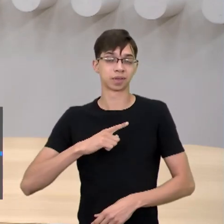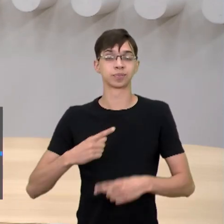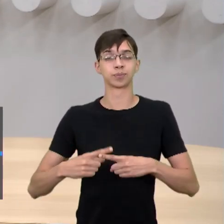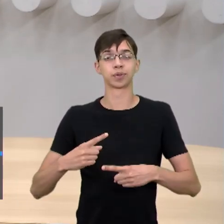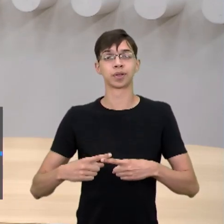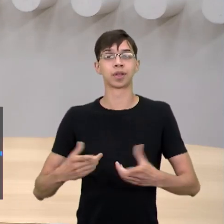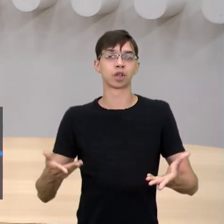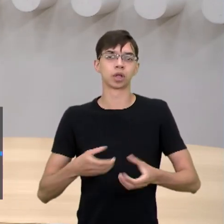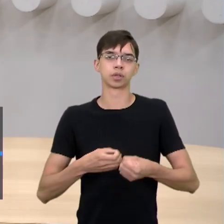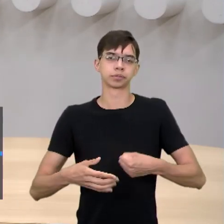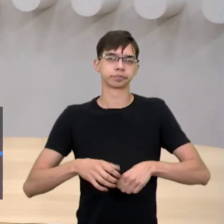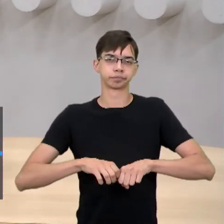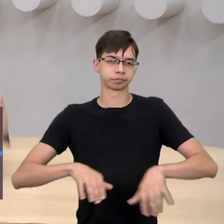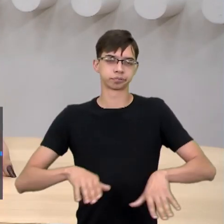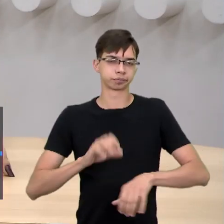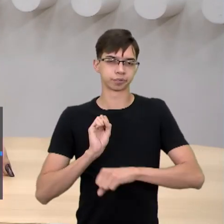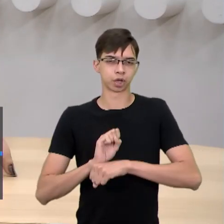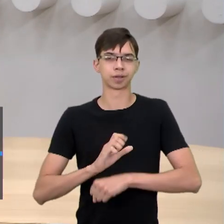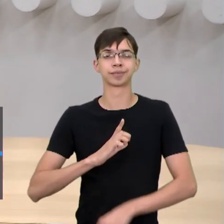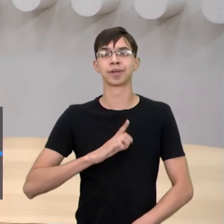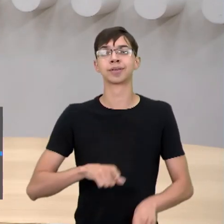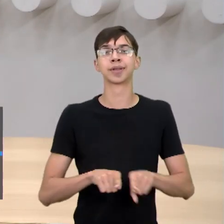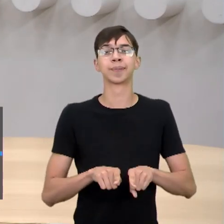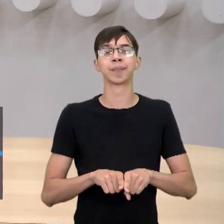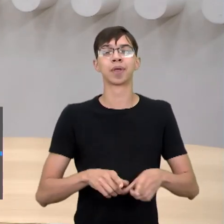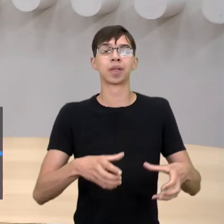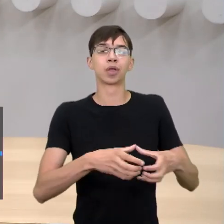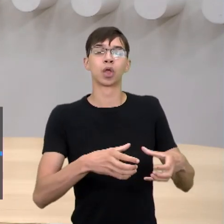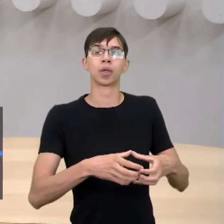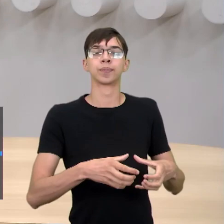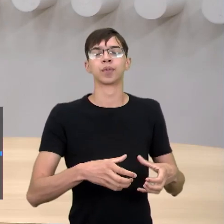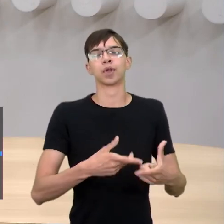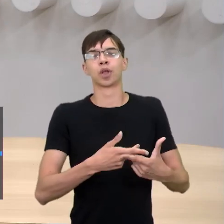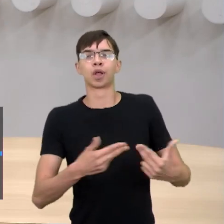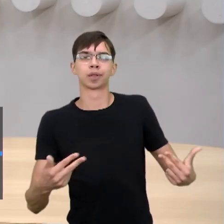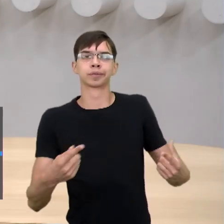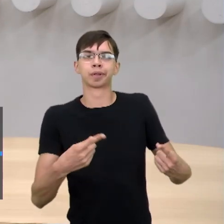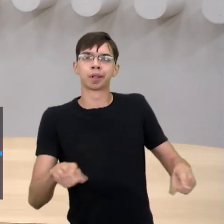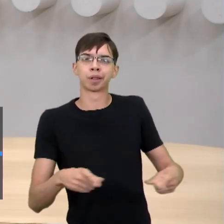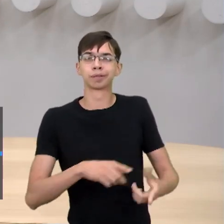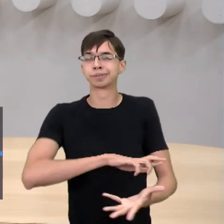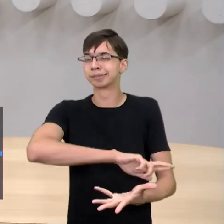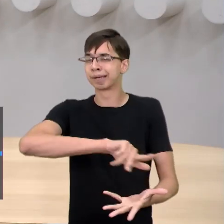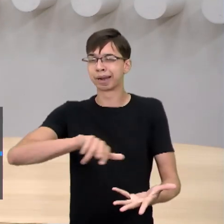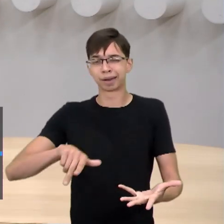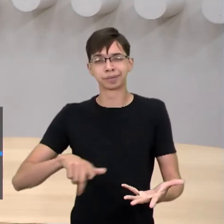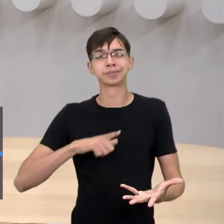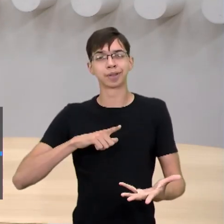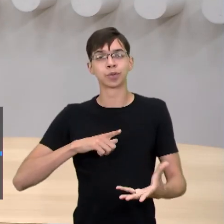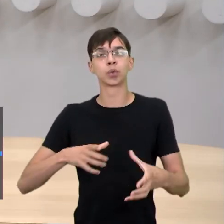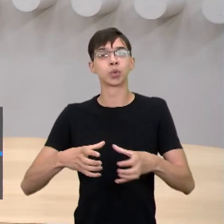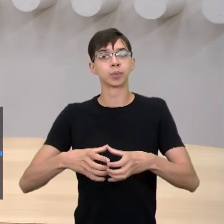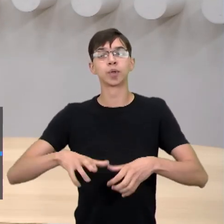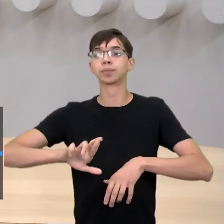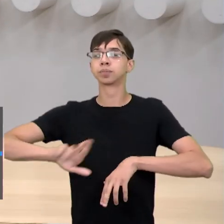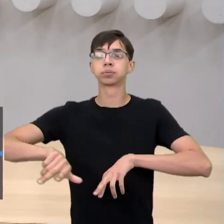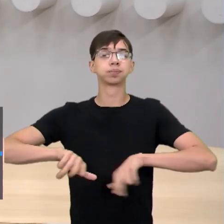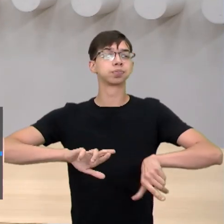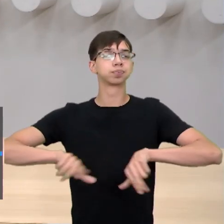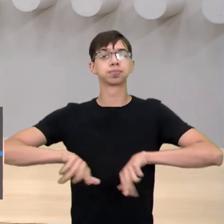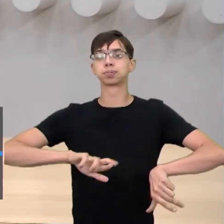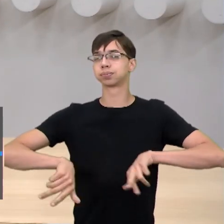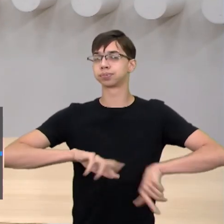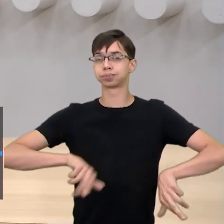grupo do D&D, eu tenho o grupo da galera da banda, tenho o grupo de não sei o quê. Todos esses grupos diferentes que eu